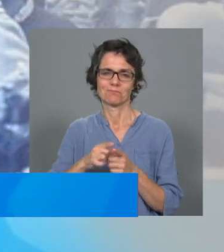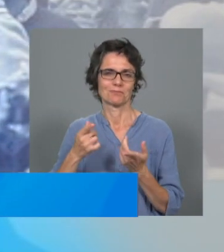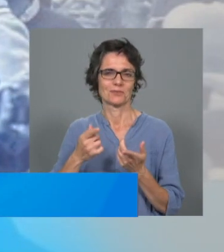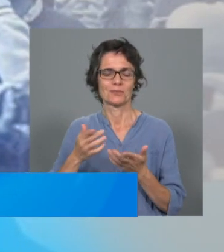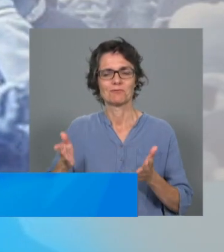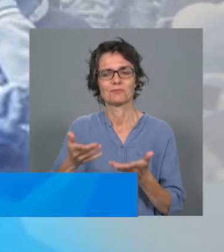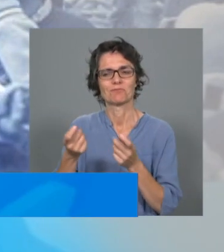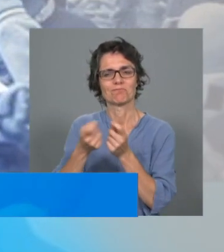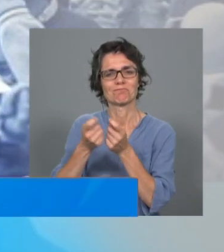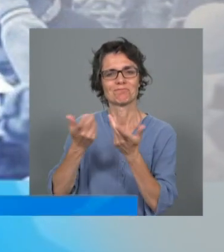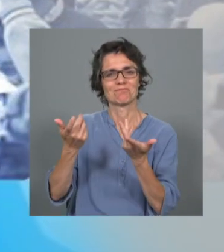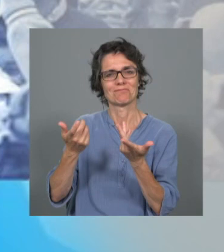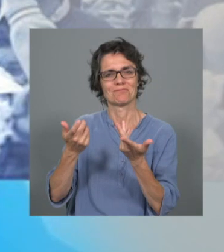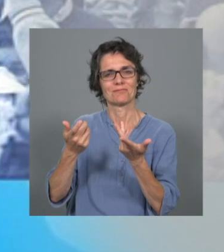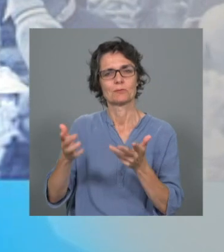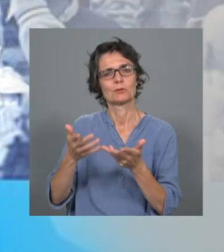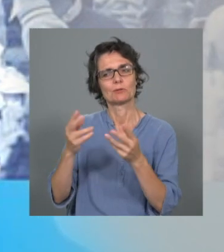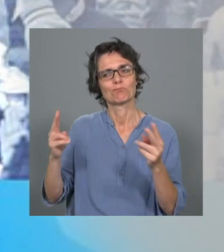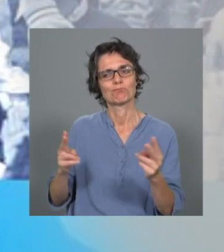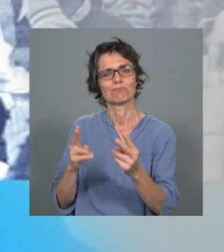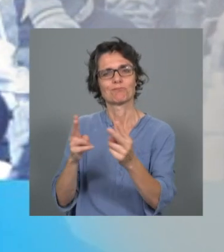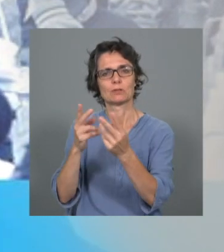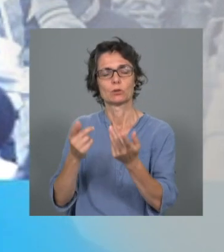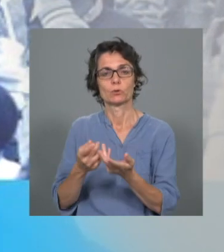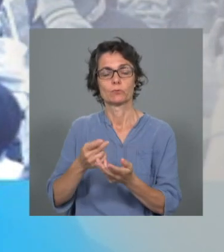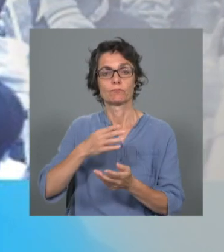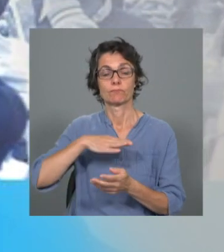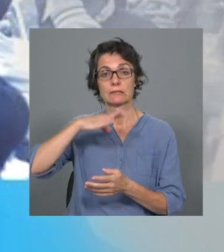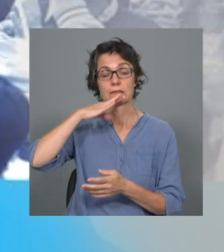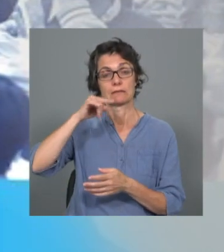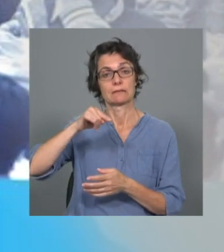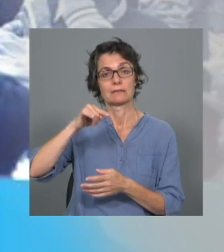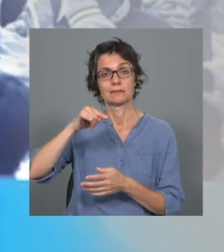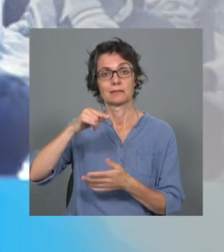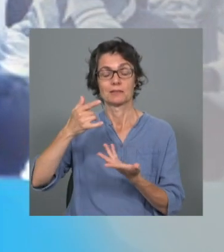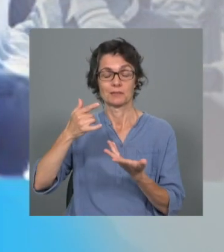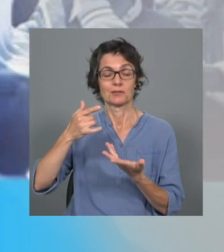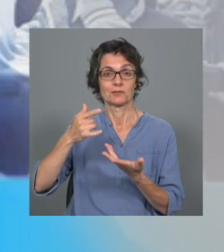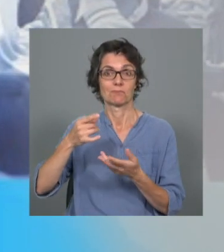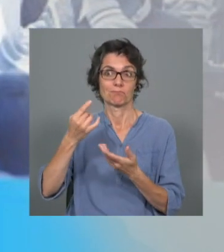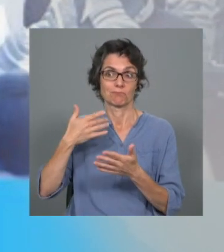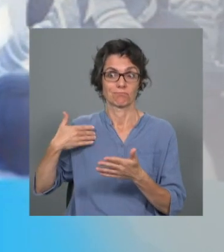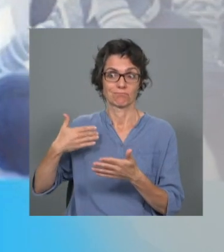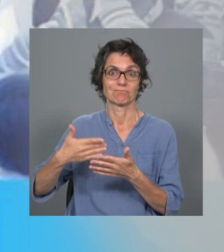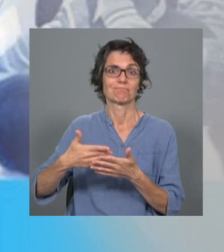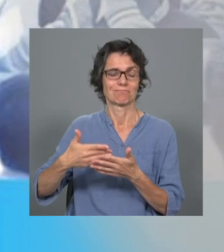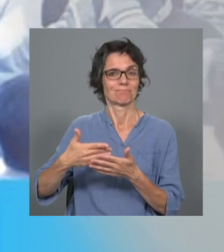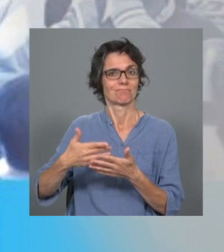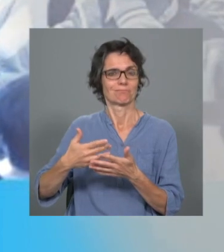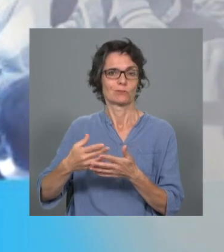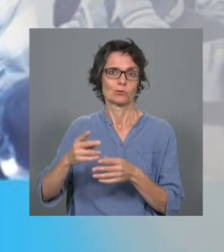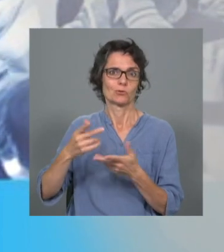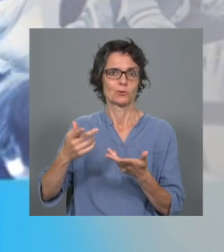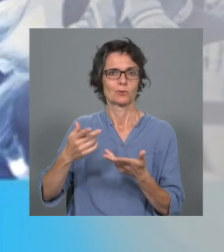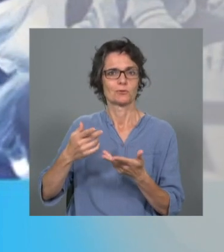promover encontros com quem ia encontrando. O enterramento programado não deixou de ser inédito na história deste pontificado e é o ponto de partida para a